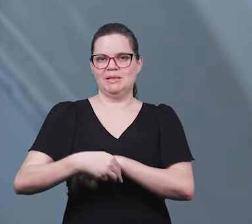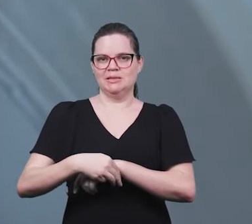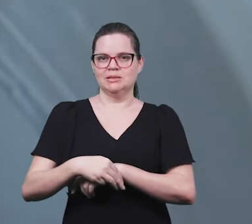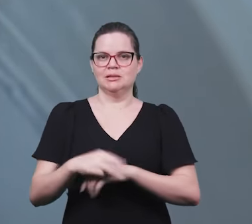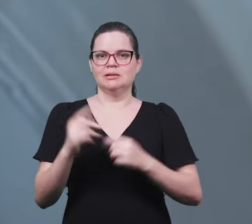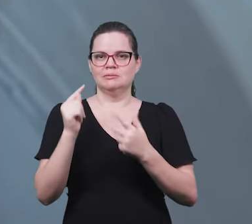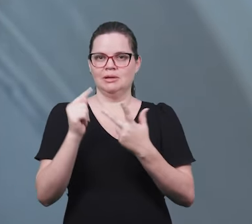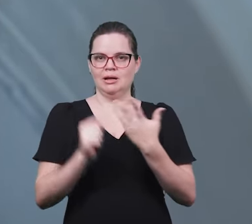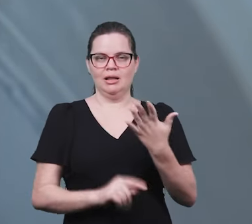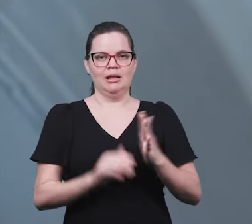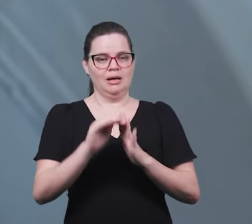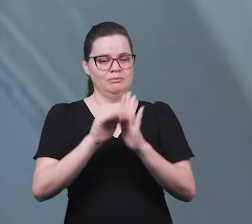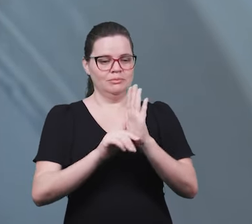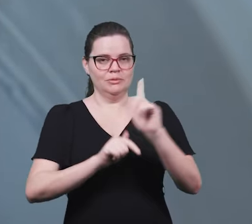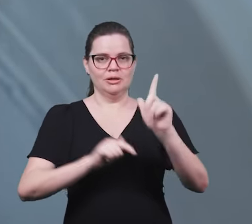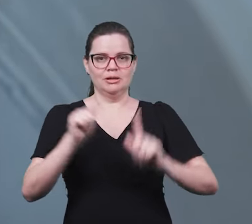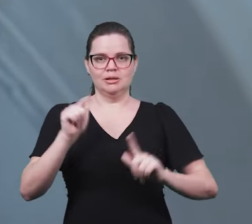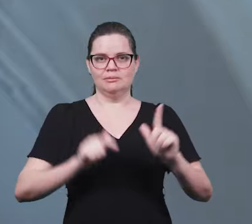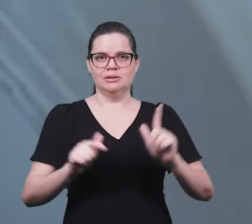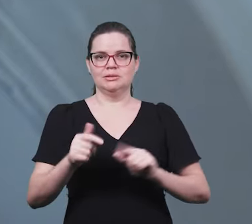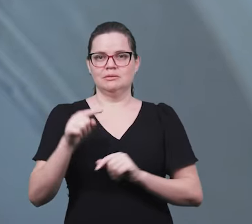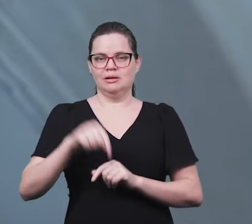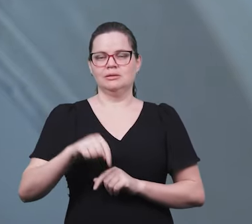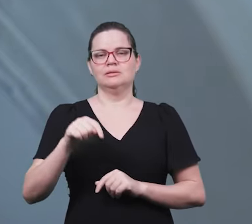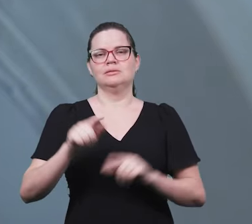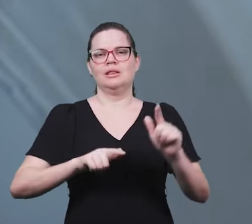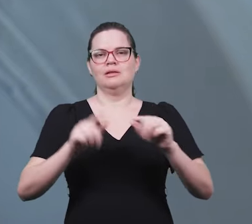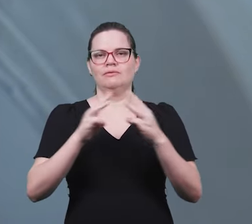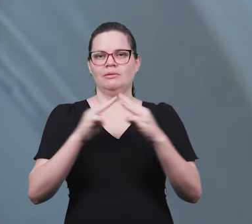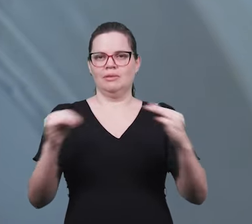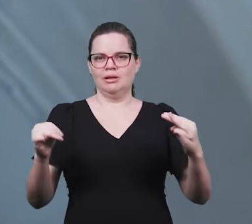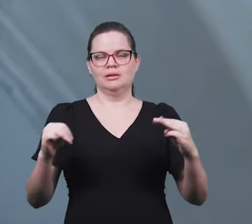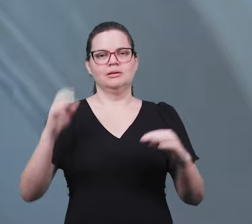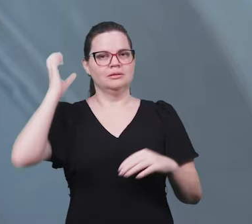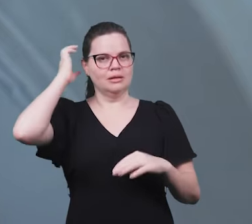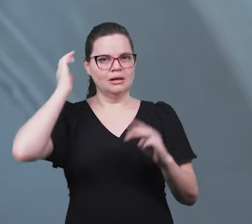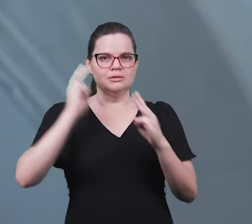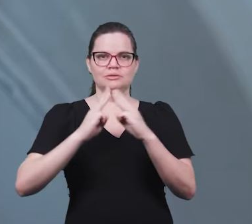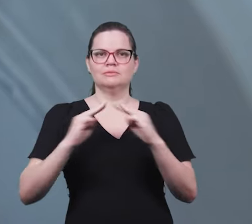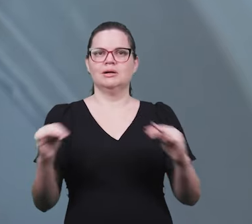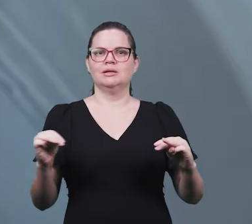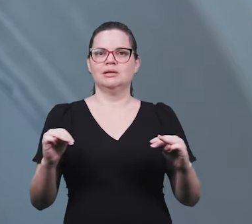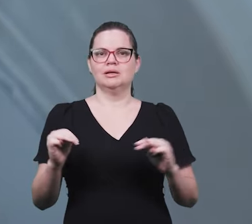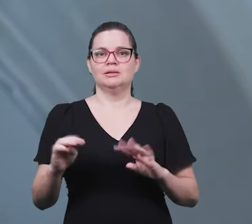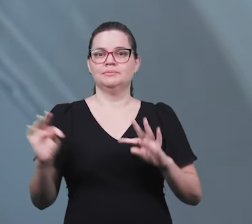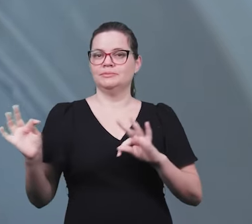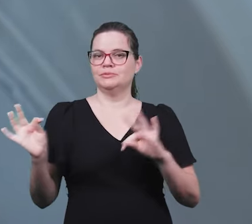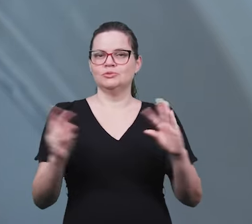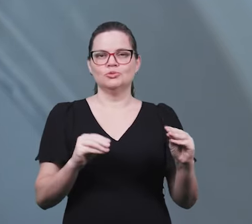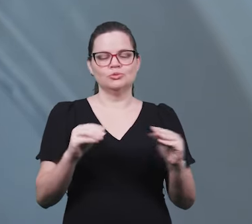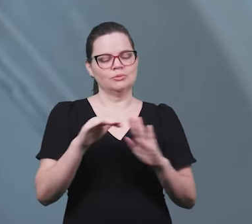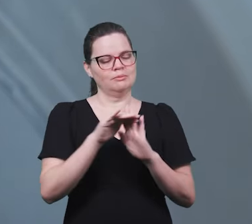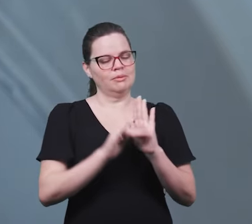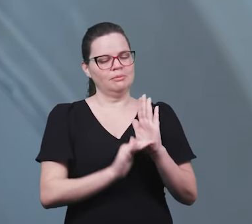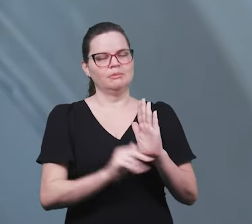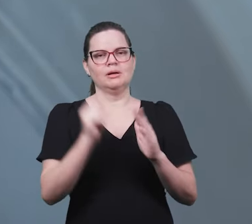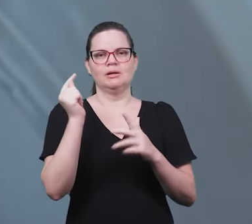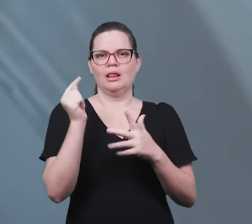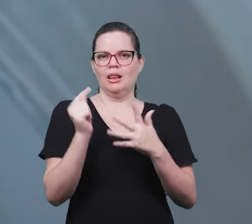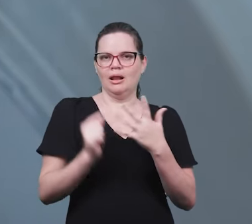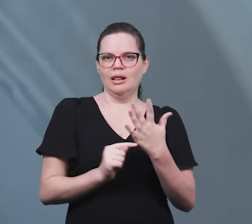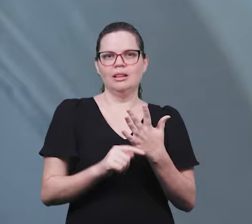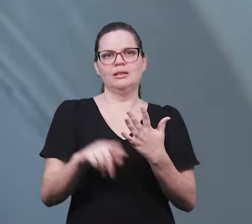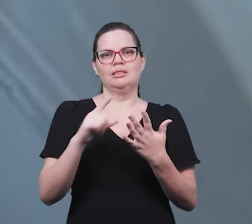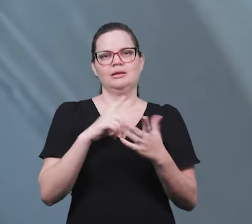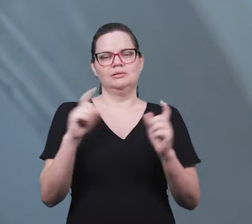A programação, né, da TV Web Manaim, da Rádio Manaim, ela está à disposição.